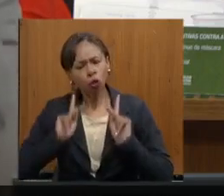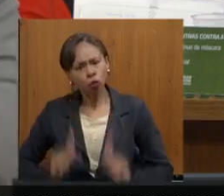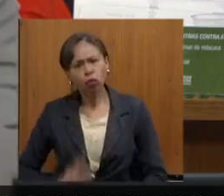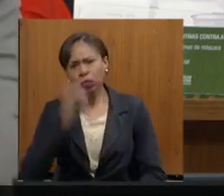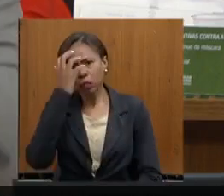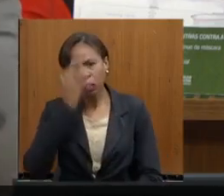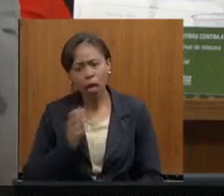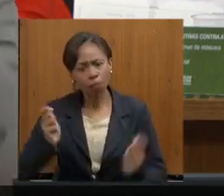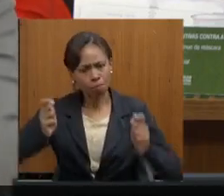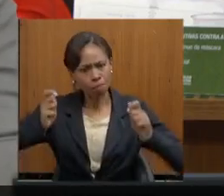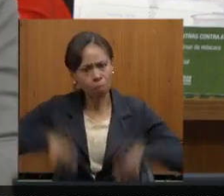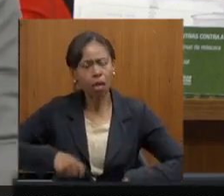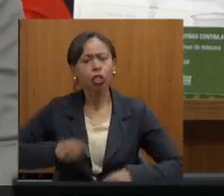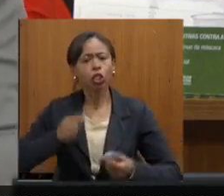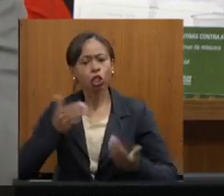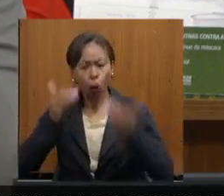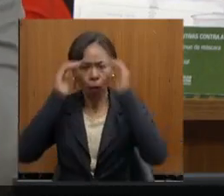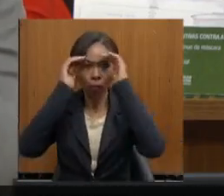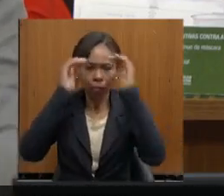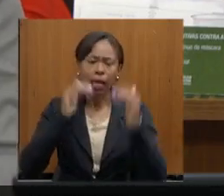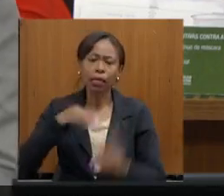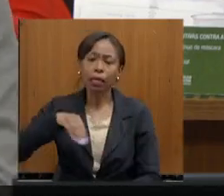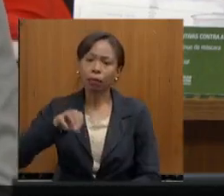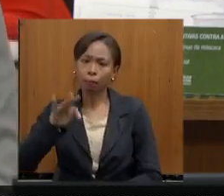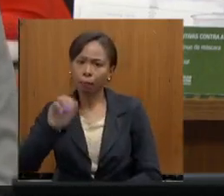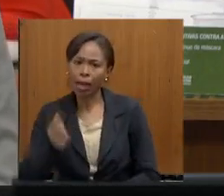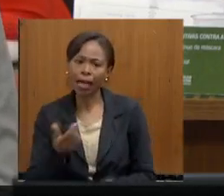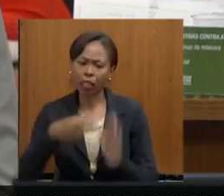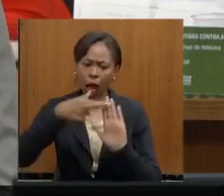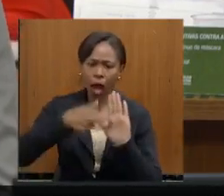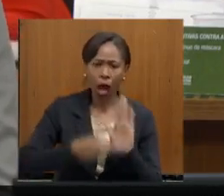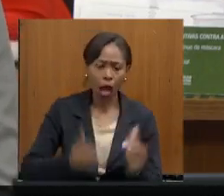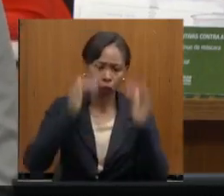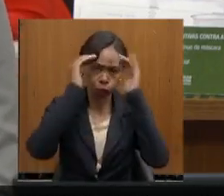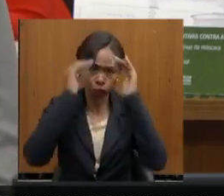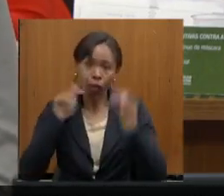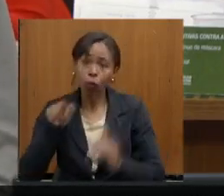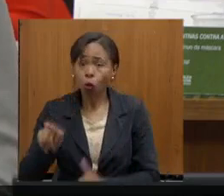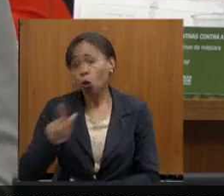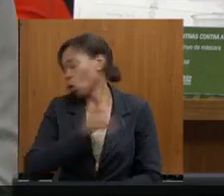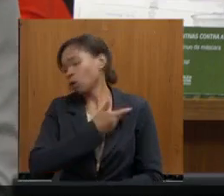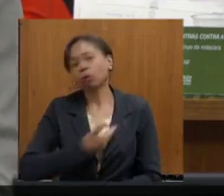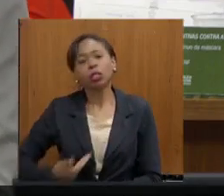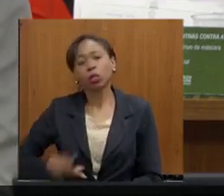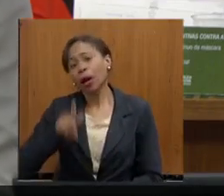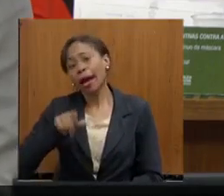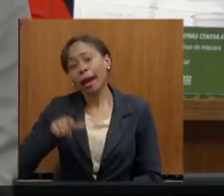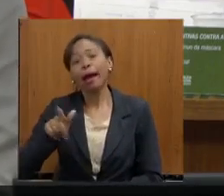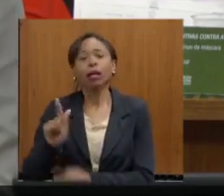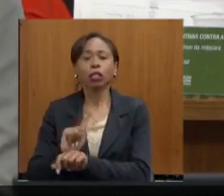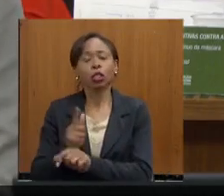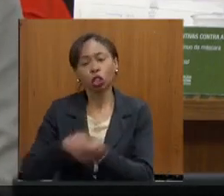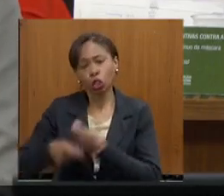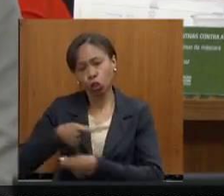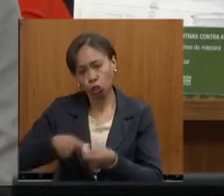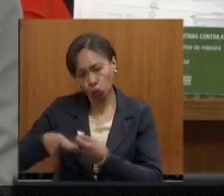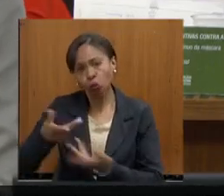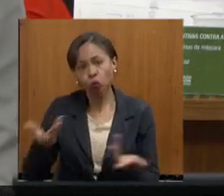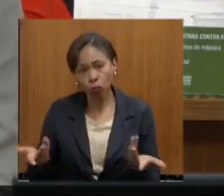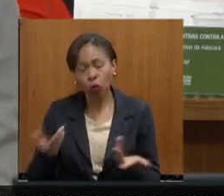as metas as diretrizes né com o governador que é um gestor deve da dinastia privada